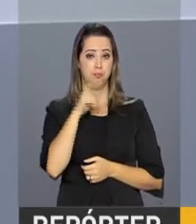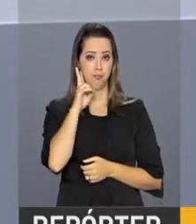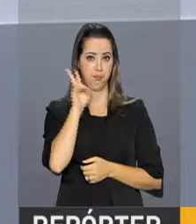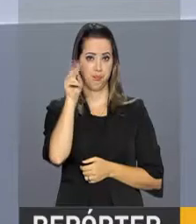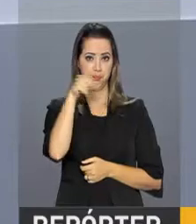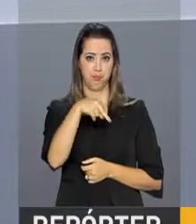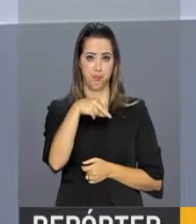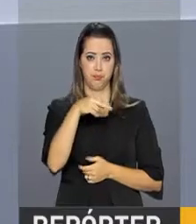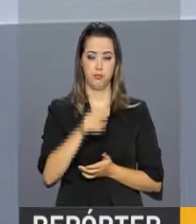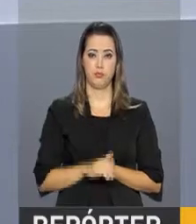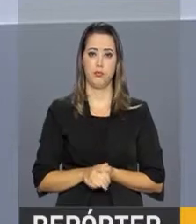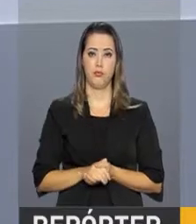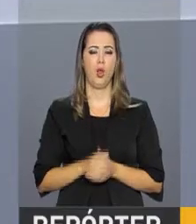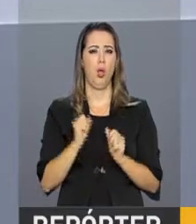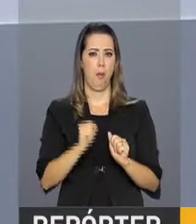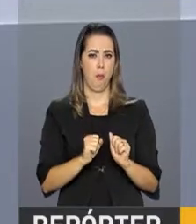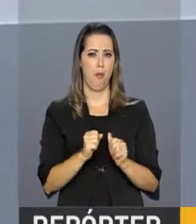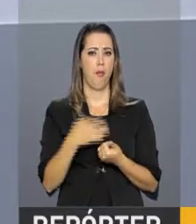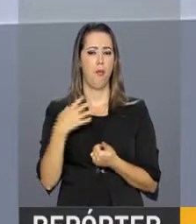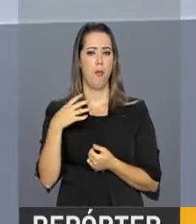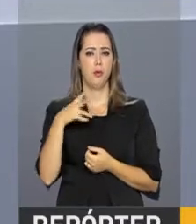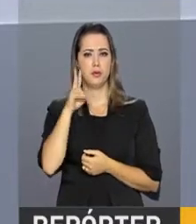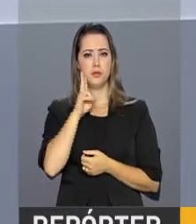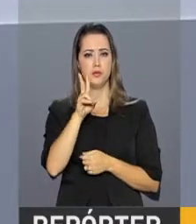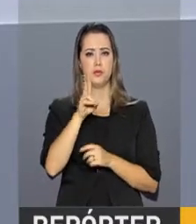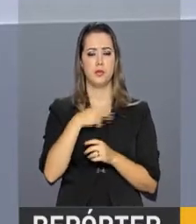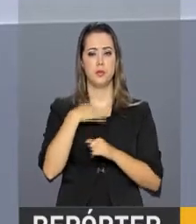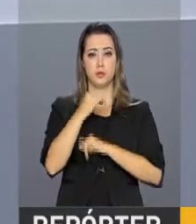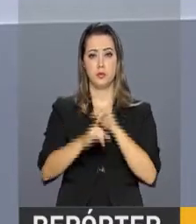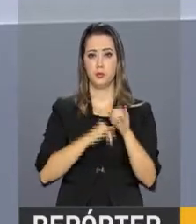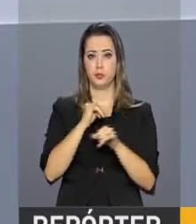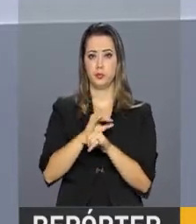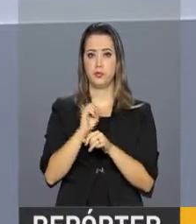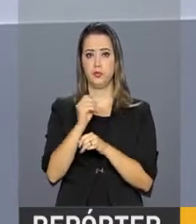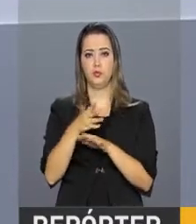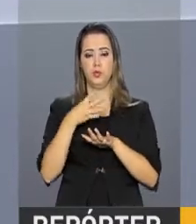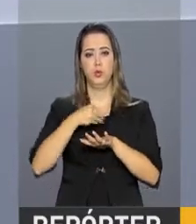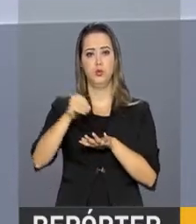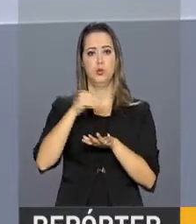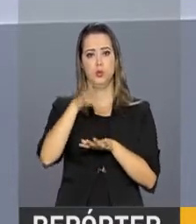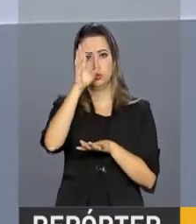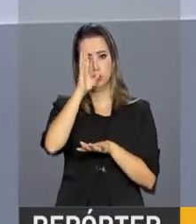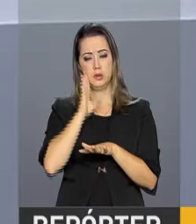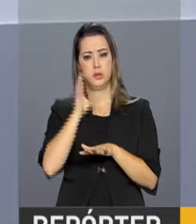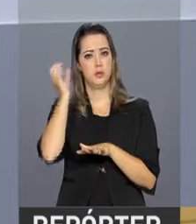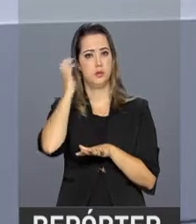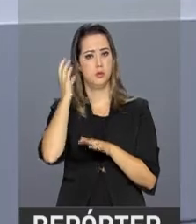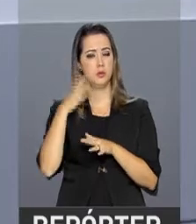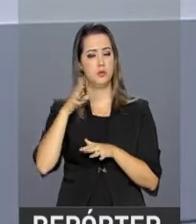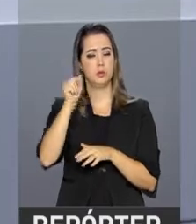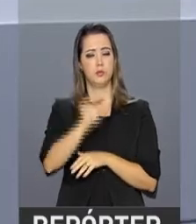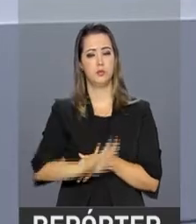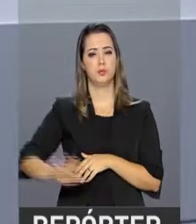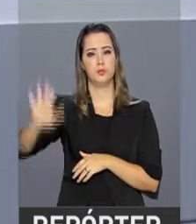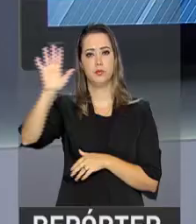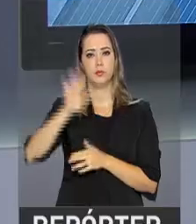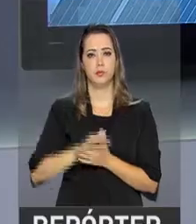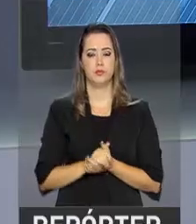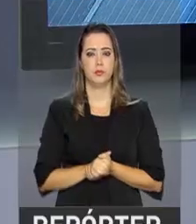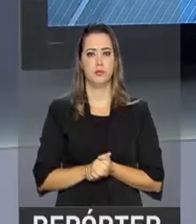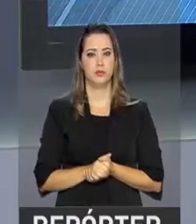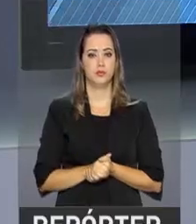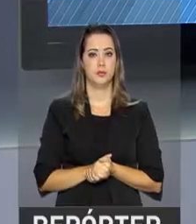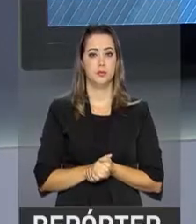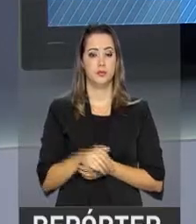em sua tela elas podem ser ouvidas por internautas ou transmitidas gratuitamente por emissoras de rádio de todo o país